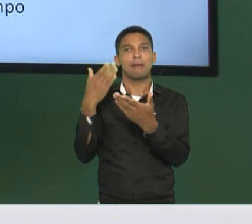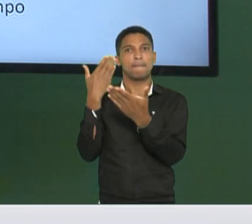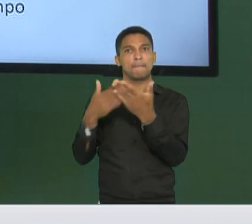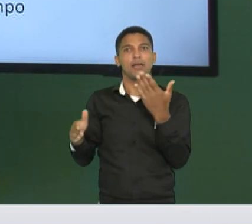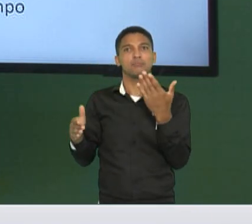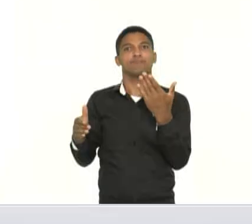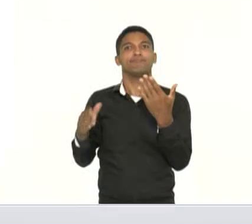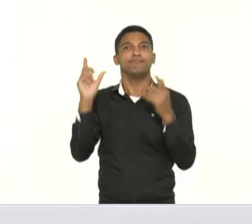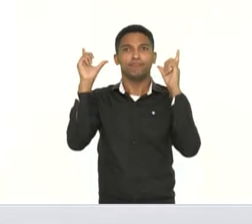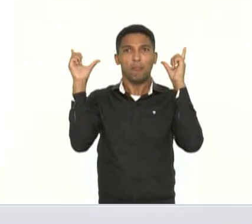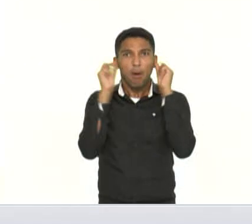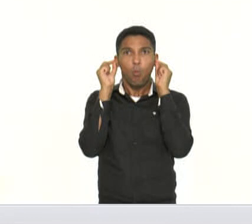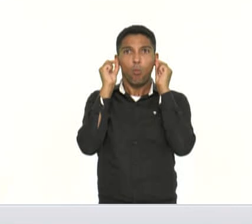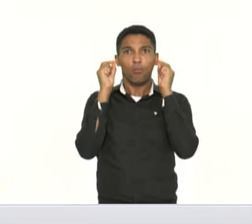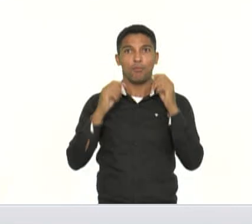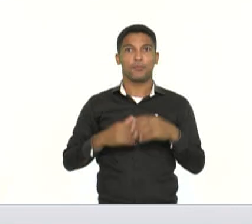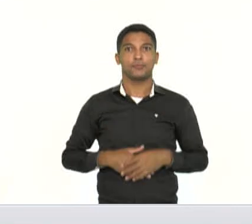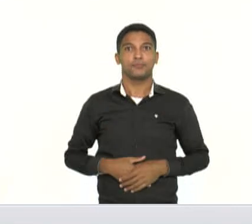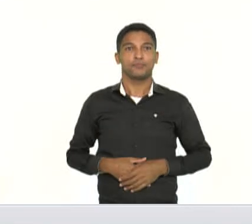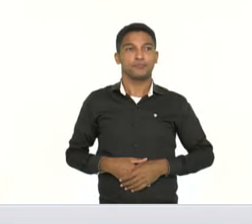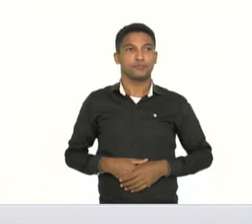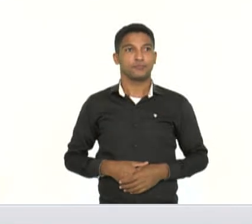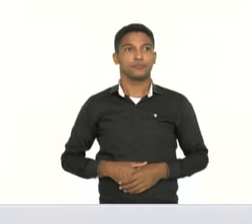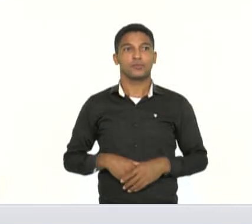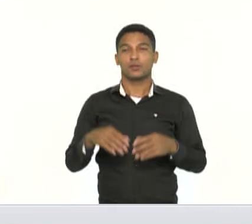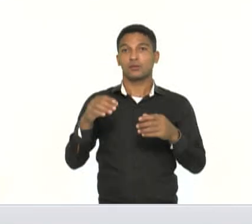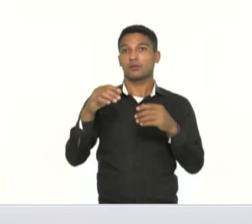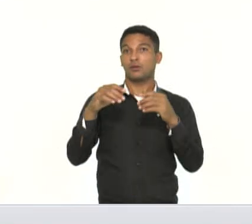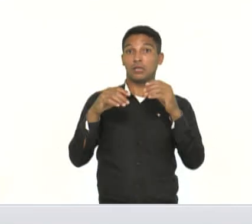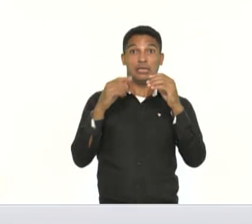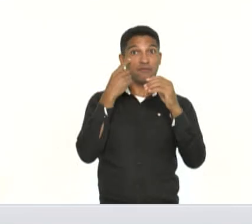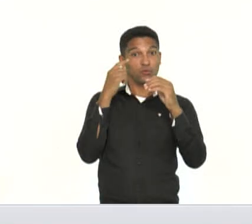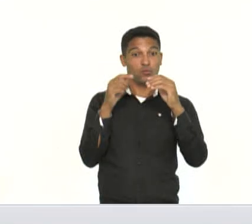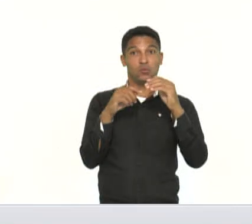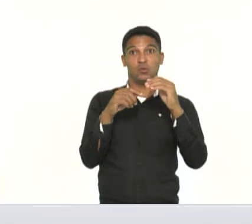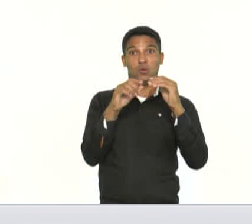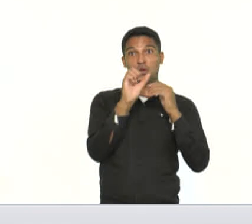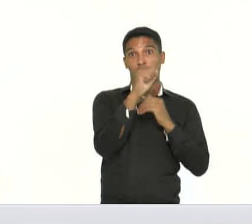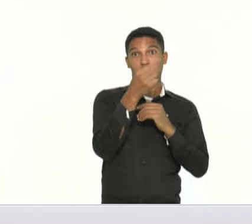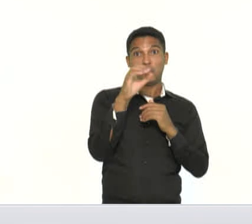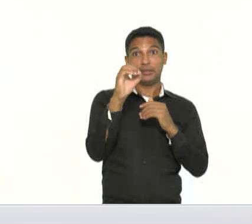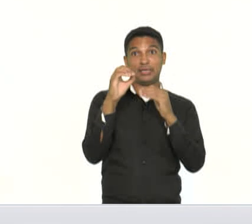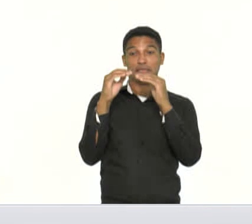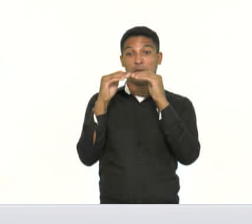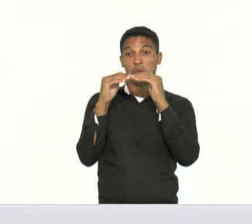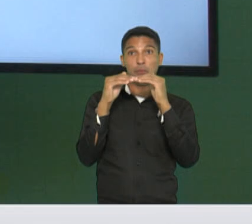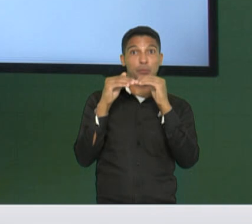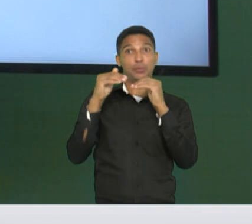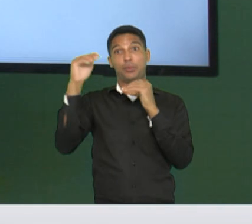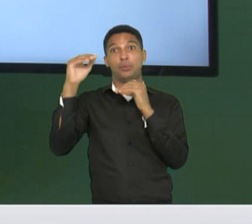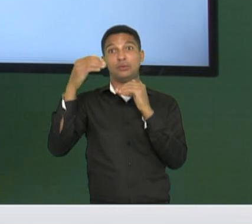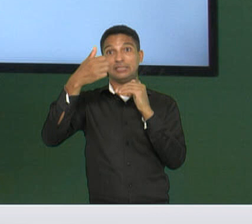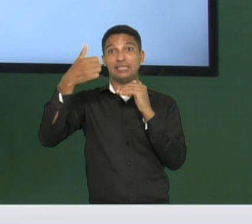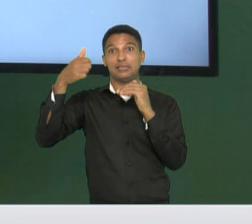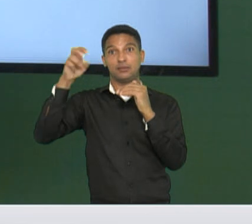daí, 115. Então, repare que de 80 para 115 não é muito, né, gente? Precisamos ficar atentos a